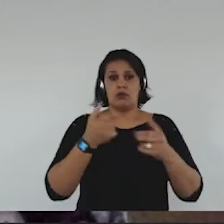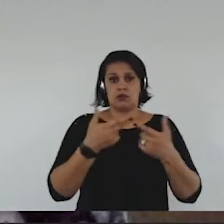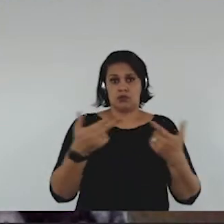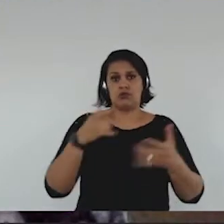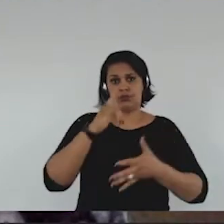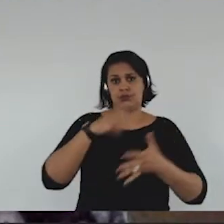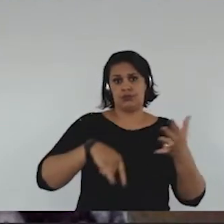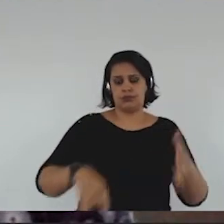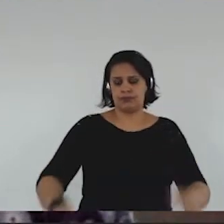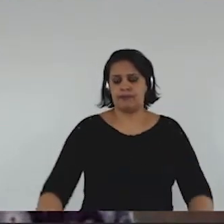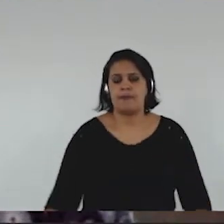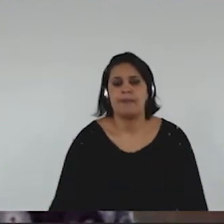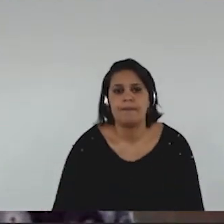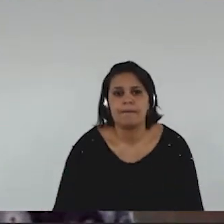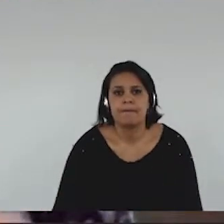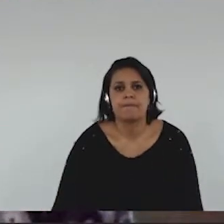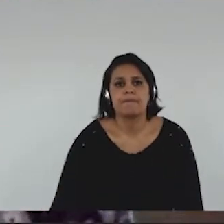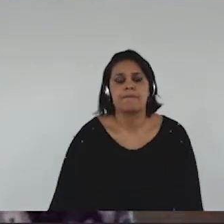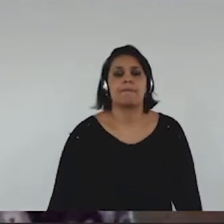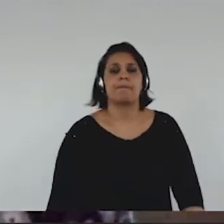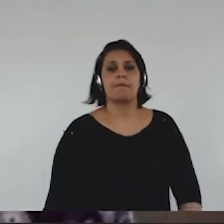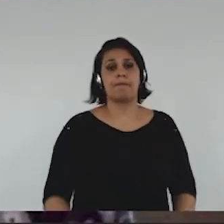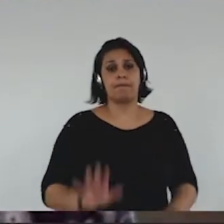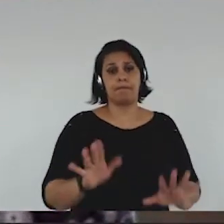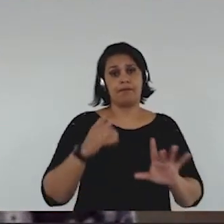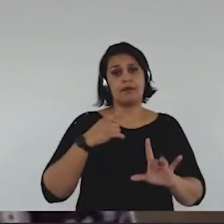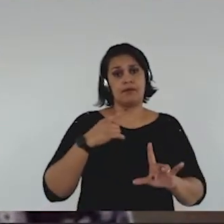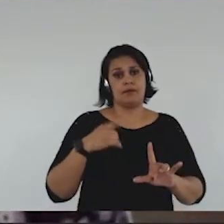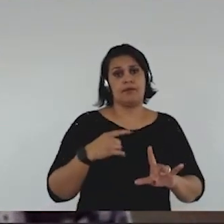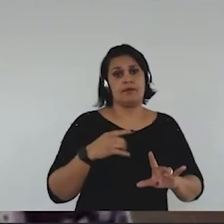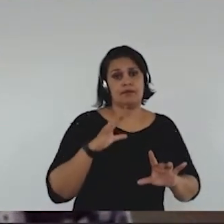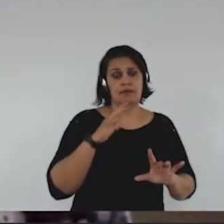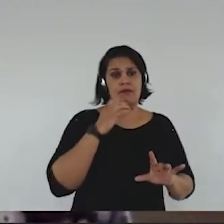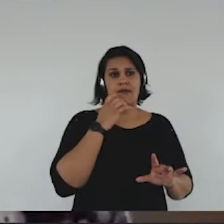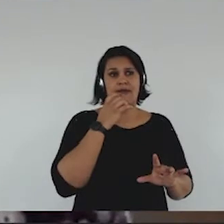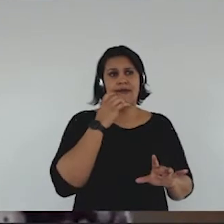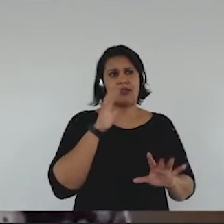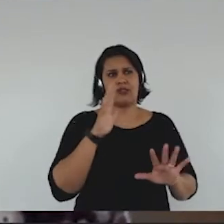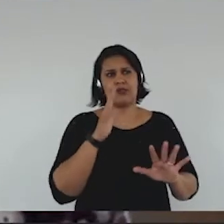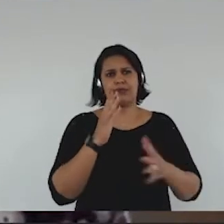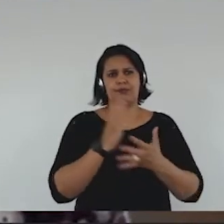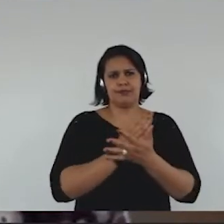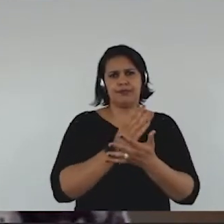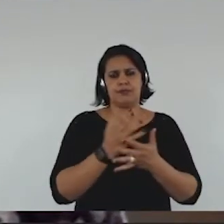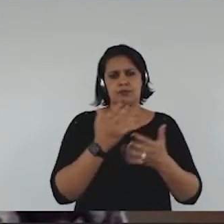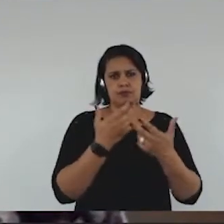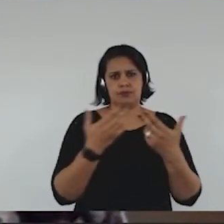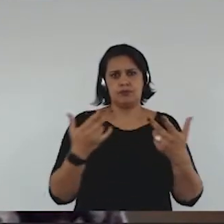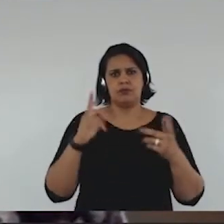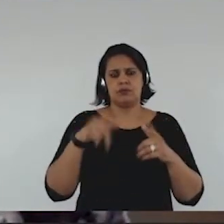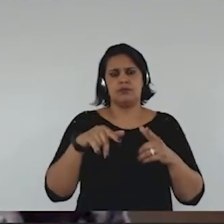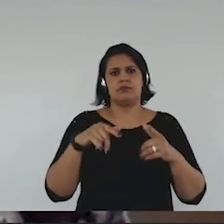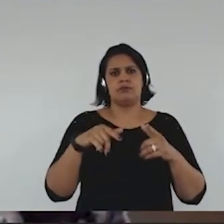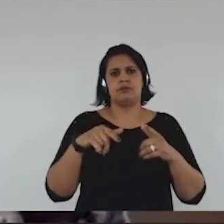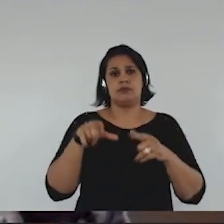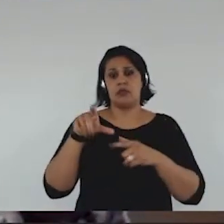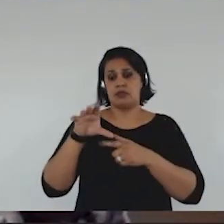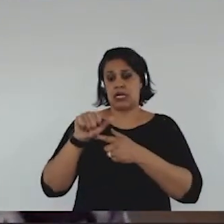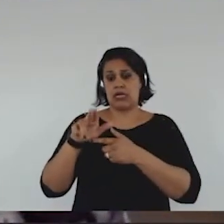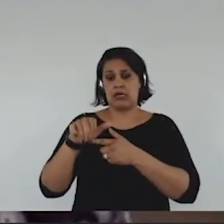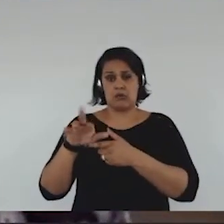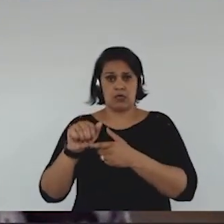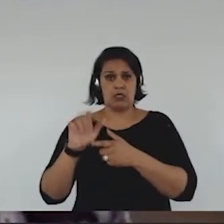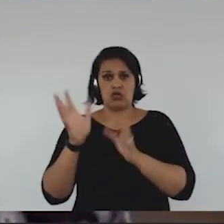documentos. Evidentemente, ainda que duro, essas câmaras que já estavam com o sistema pronto,